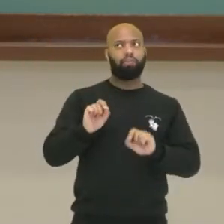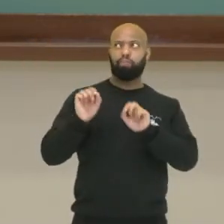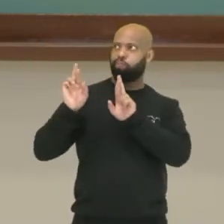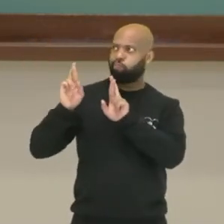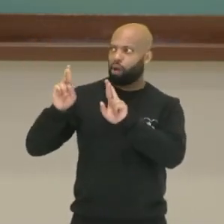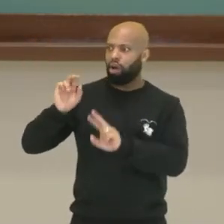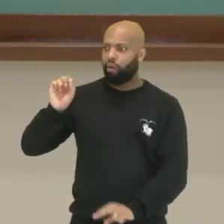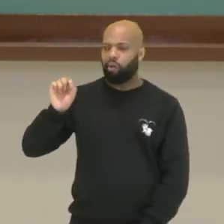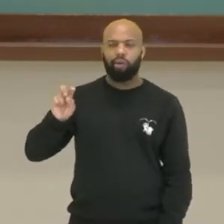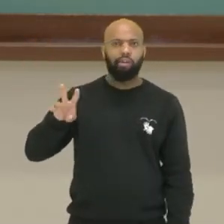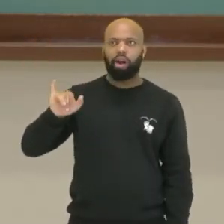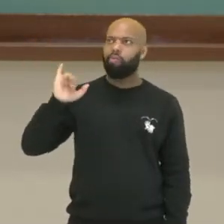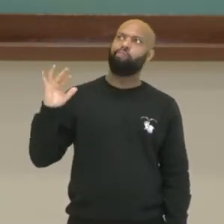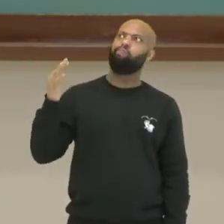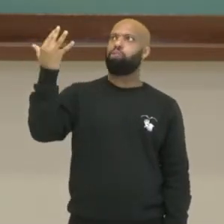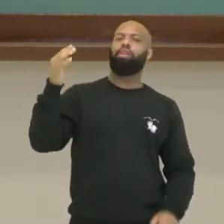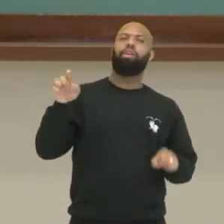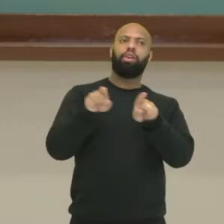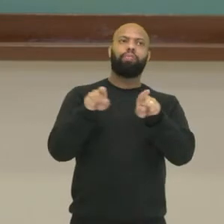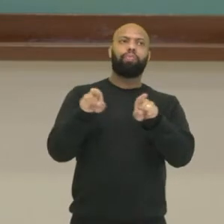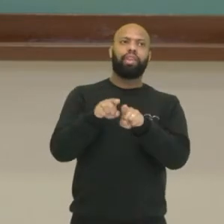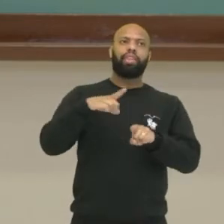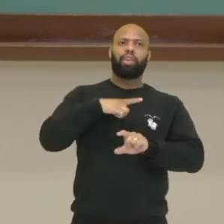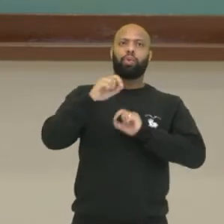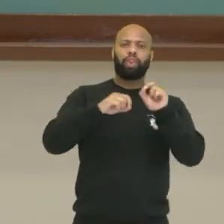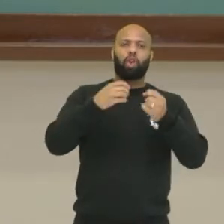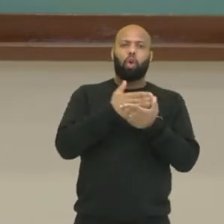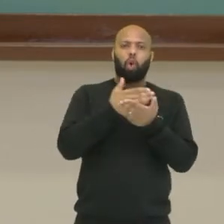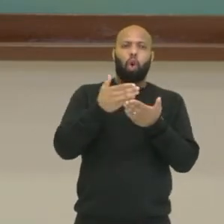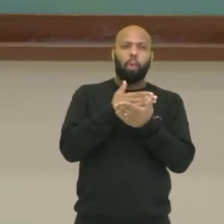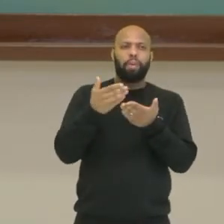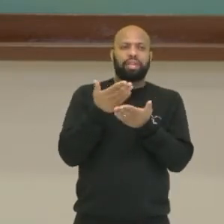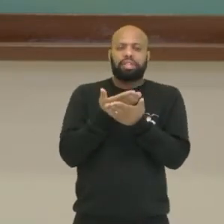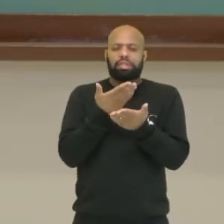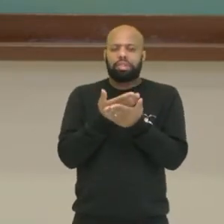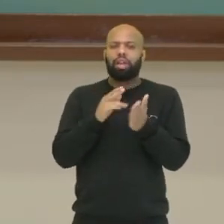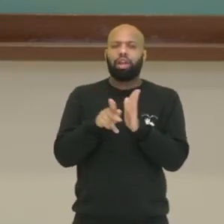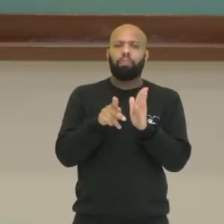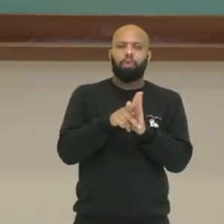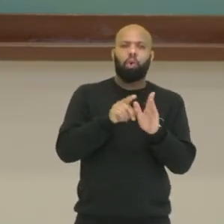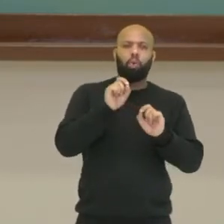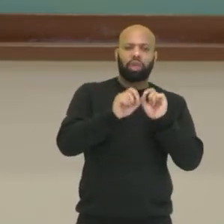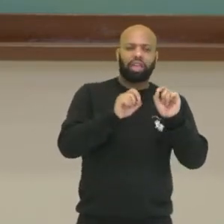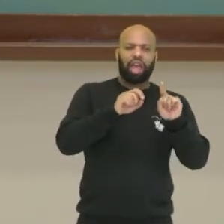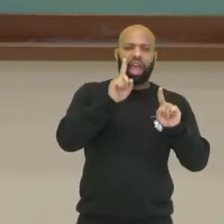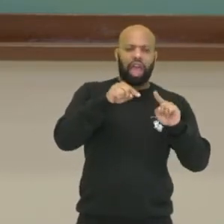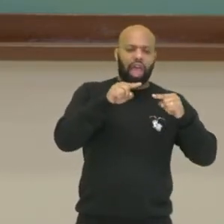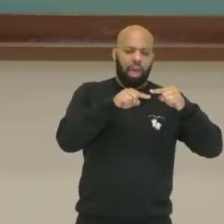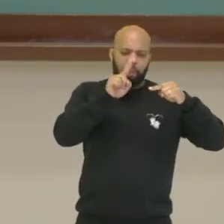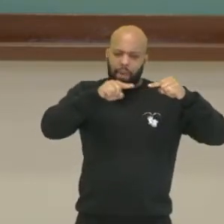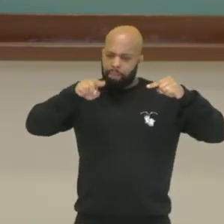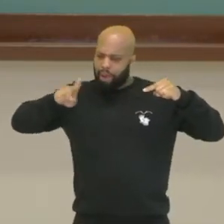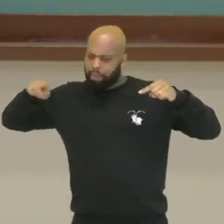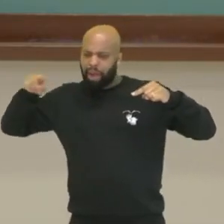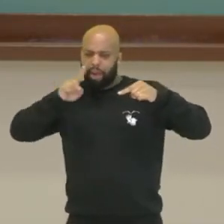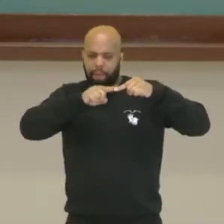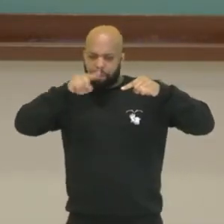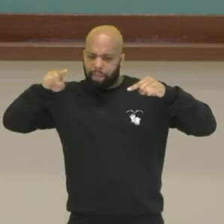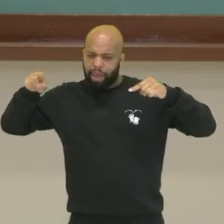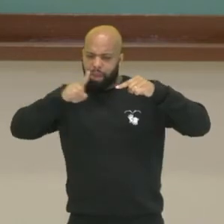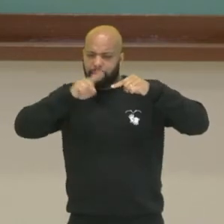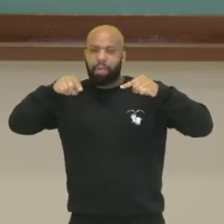expectativas. A transmissão das ondas eletromagnéticas, levando o rádio, o som para a casa das pessoas,